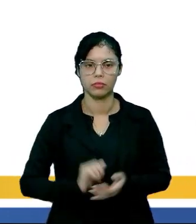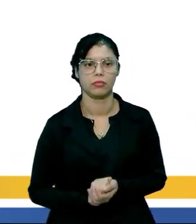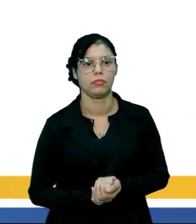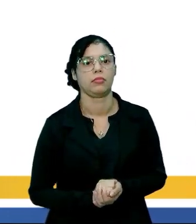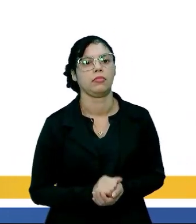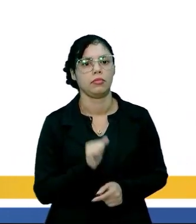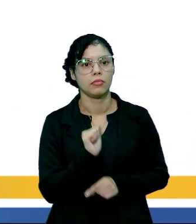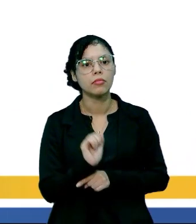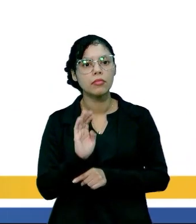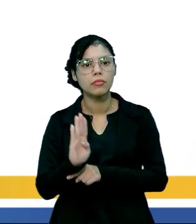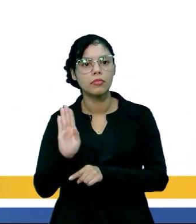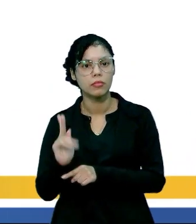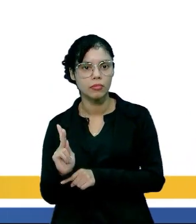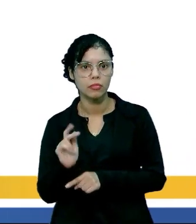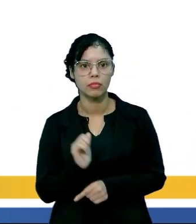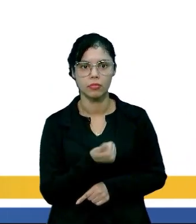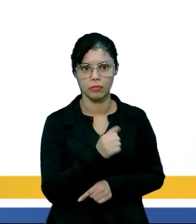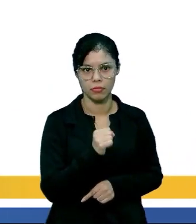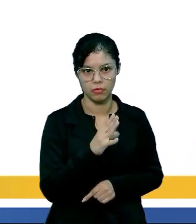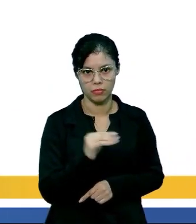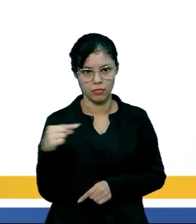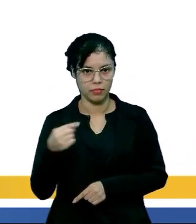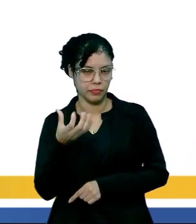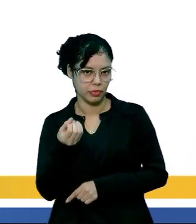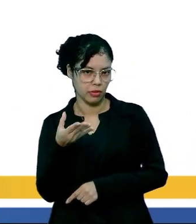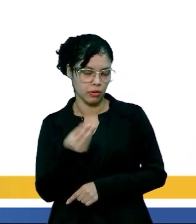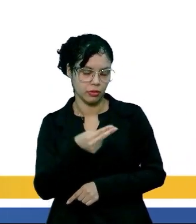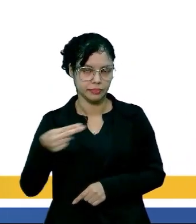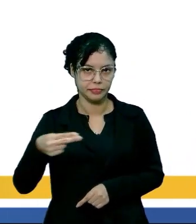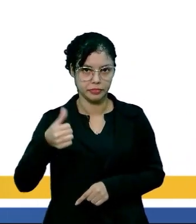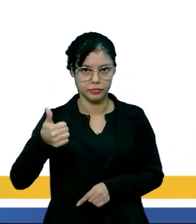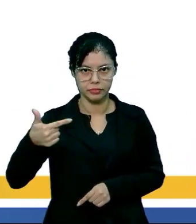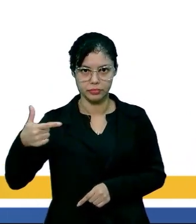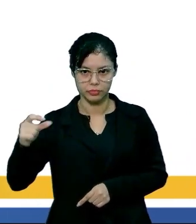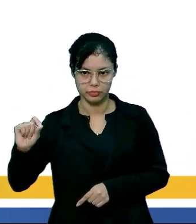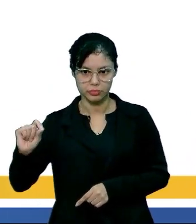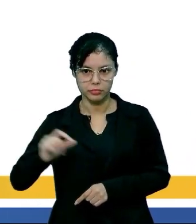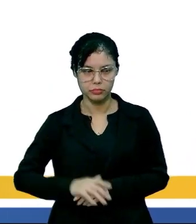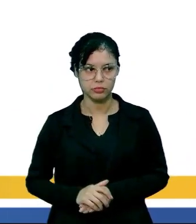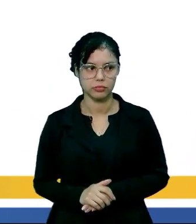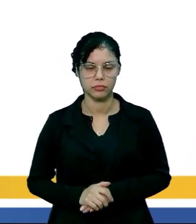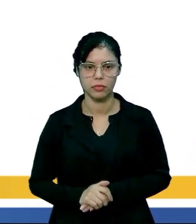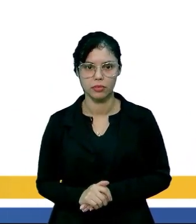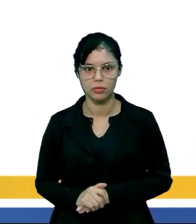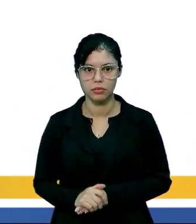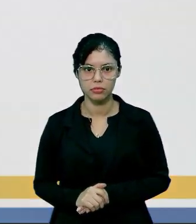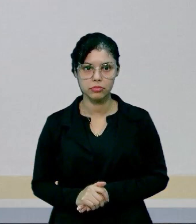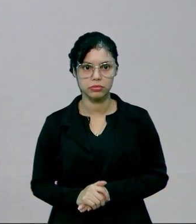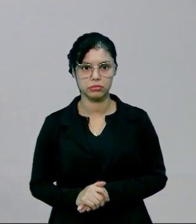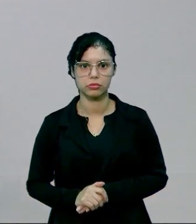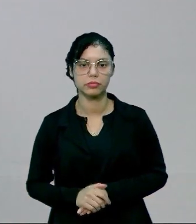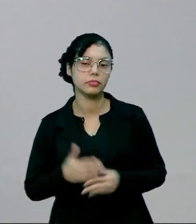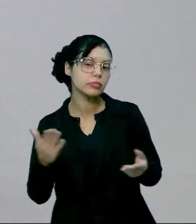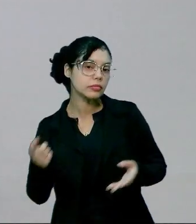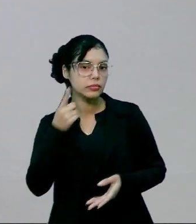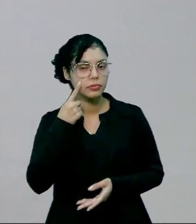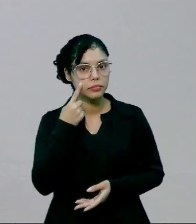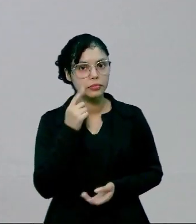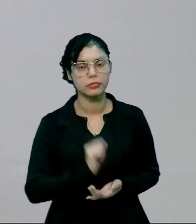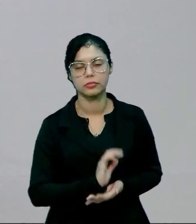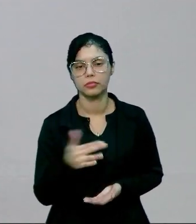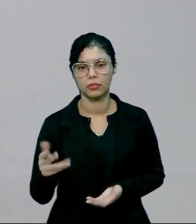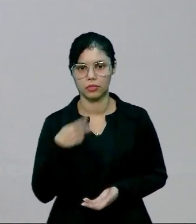A, B e P é igual a 180 graus menos 60 graus, que é igual a 120 graus. Então, pessoal, quando